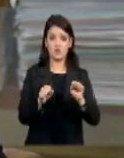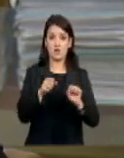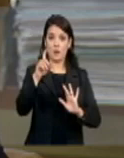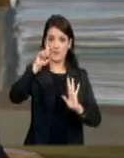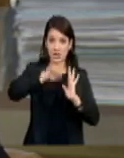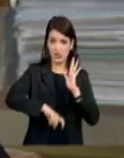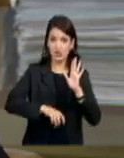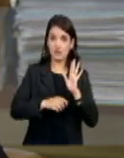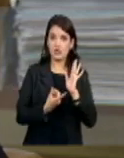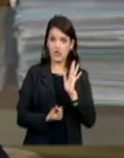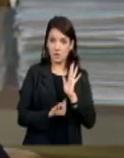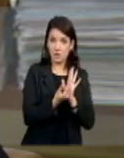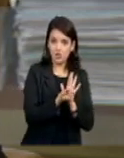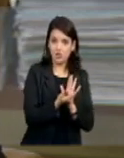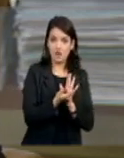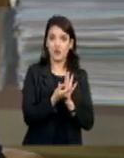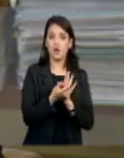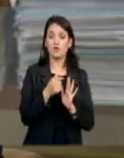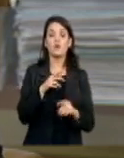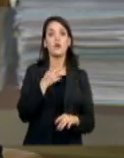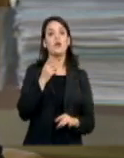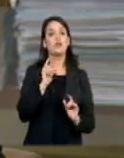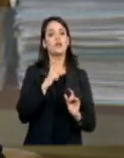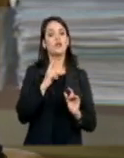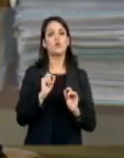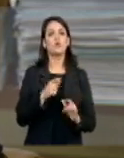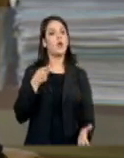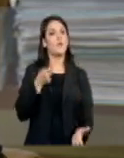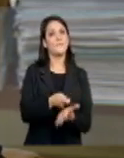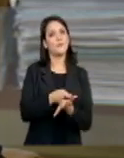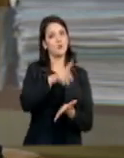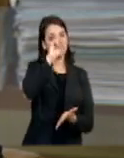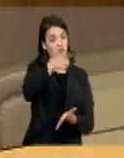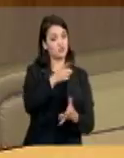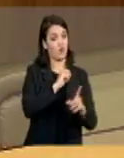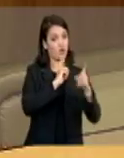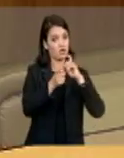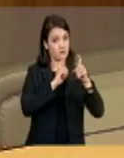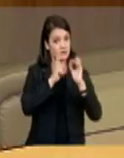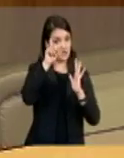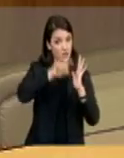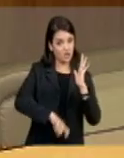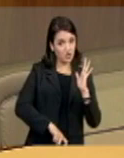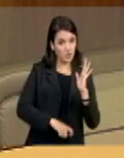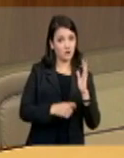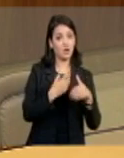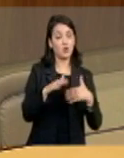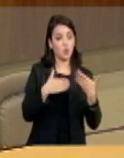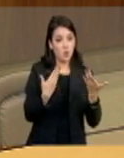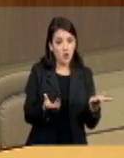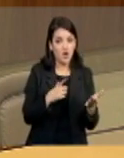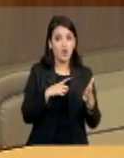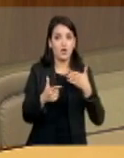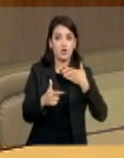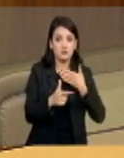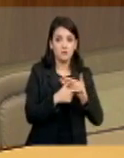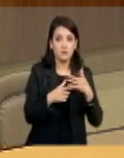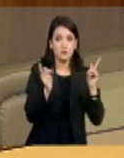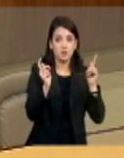prescreve em caráter impositivo que a administração tributária quando no exercício de sua competência